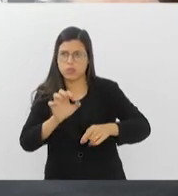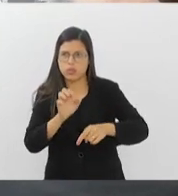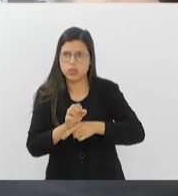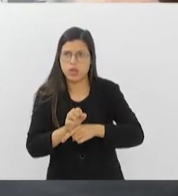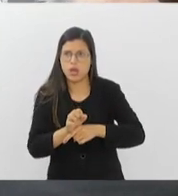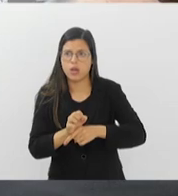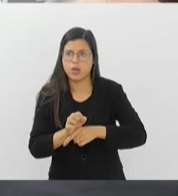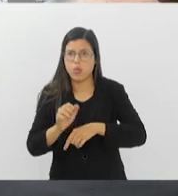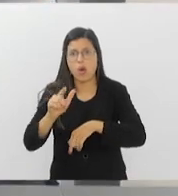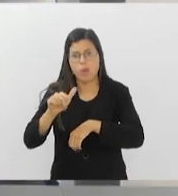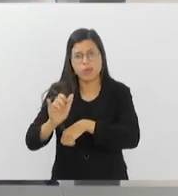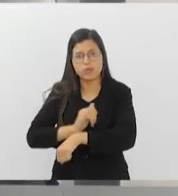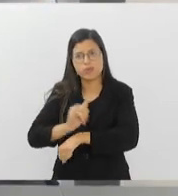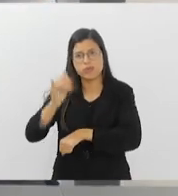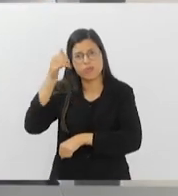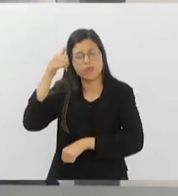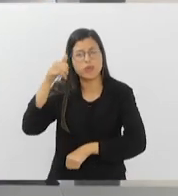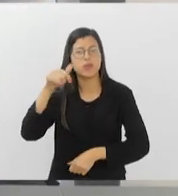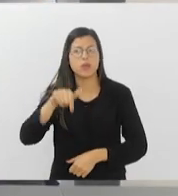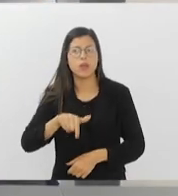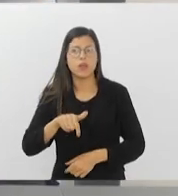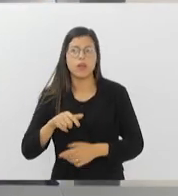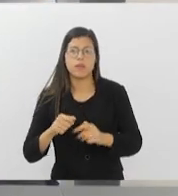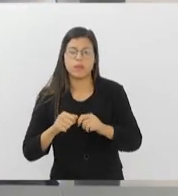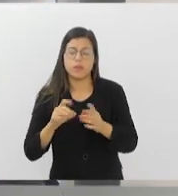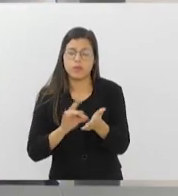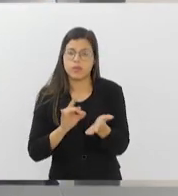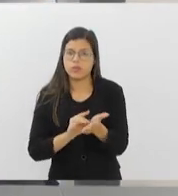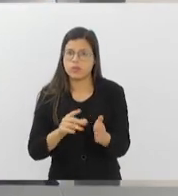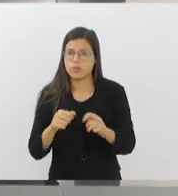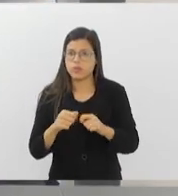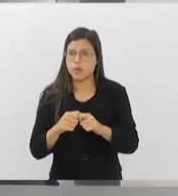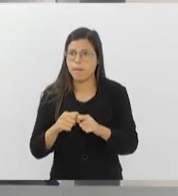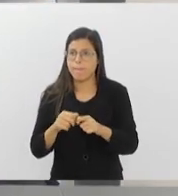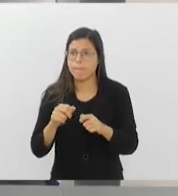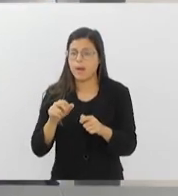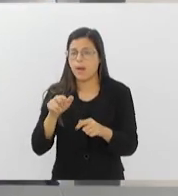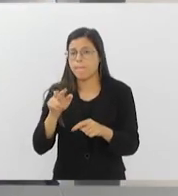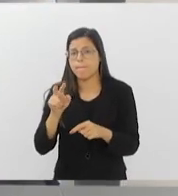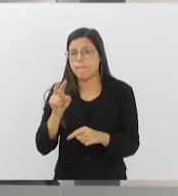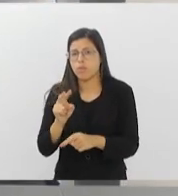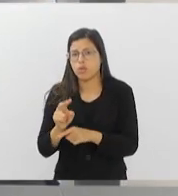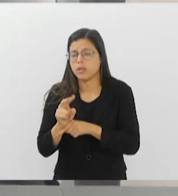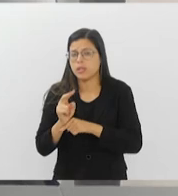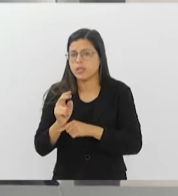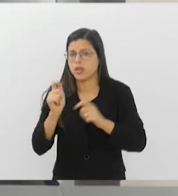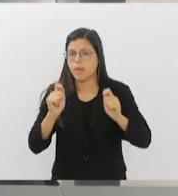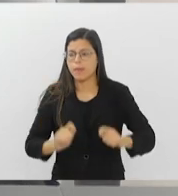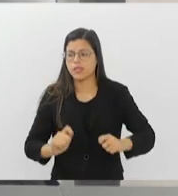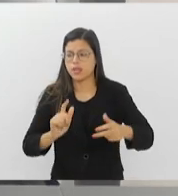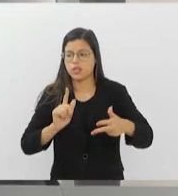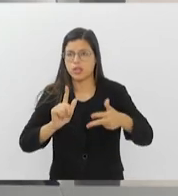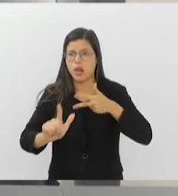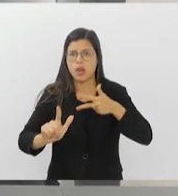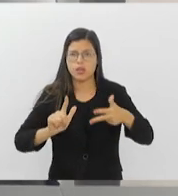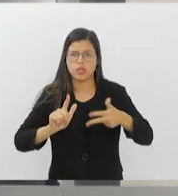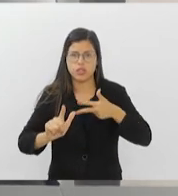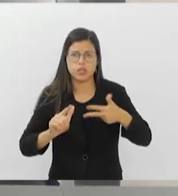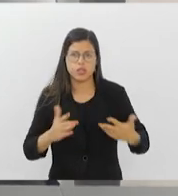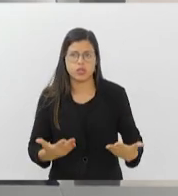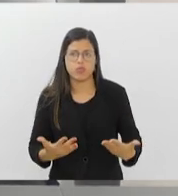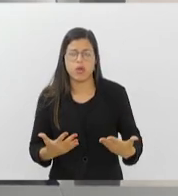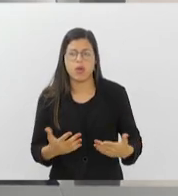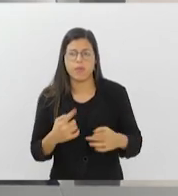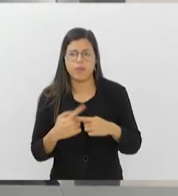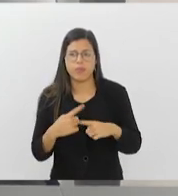verdade, eu estou fazendo isso para proteger a nossa capacidade de legislar, porque a gente fica de muito mãos atadas, porque a gente pode legislar, mas não pode adentrar a prefeitura. A gente não